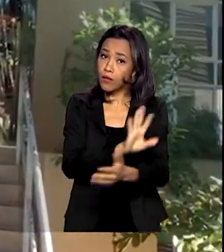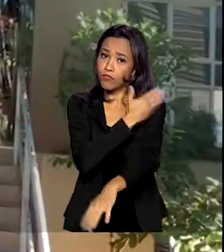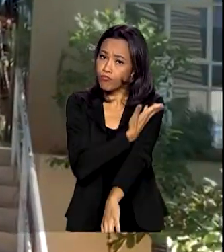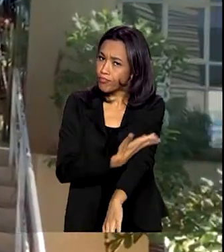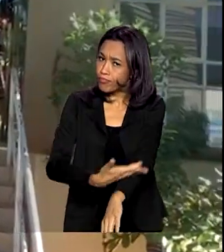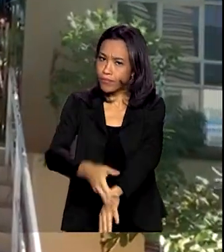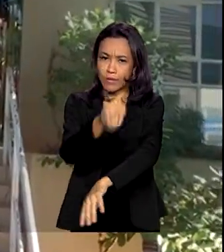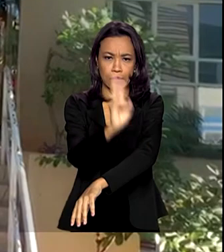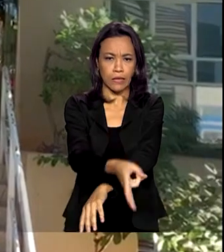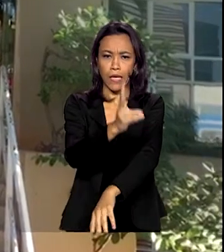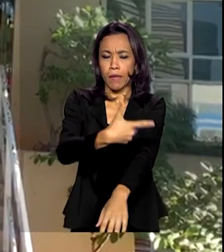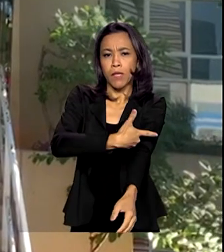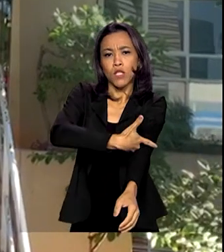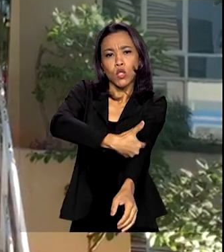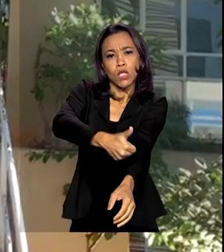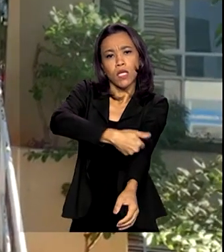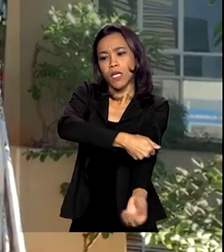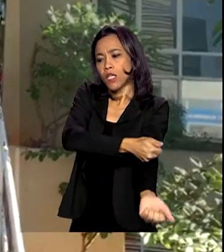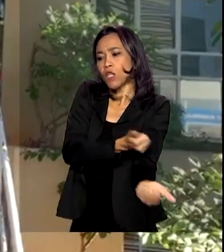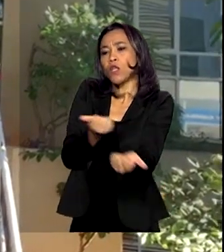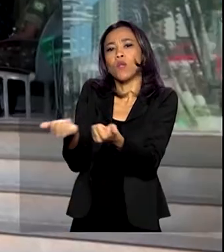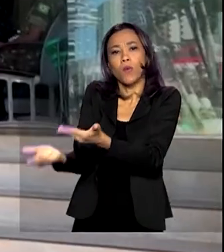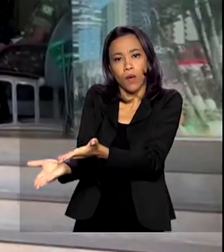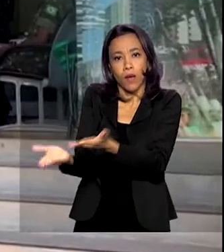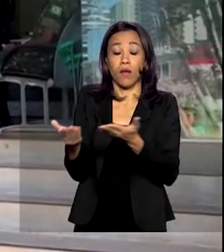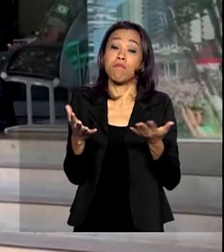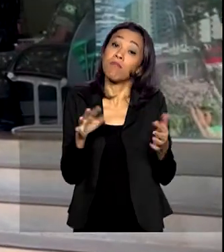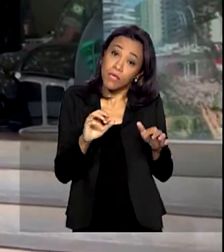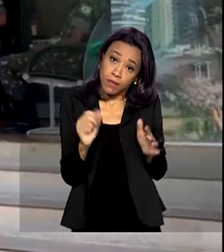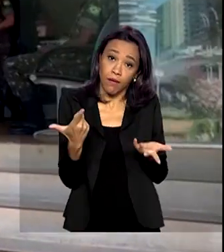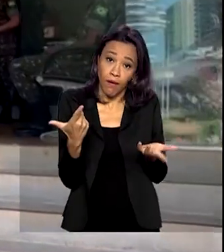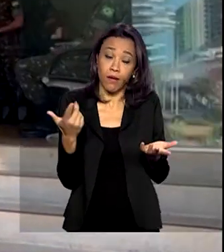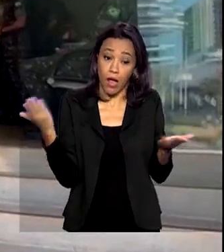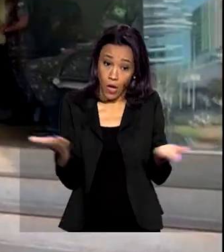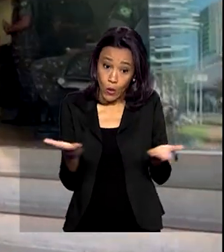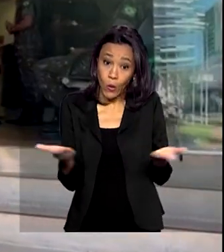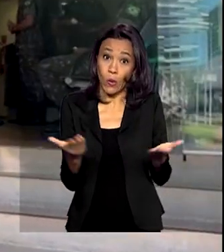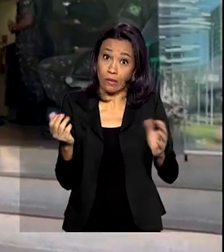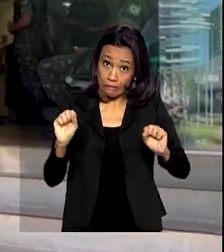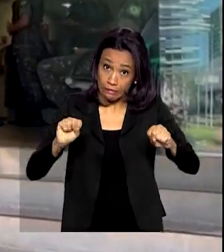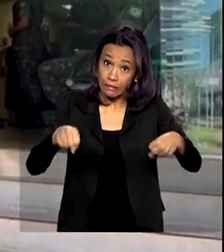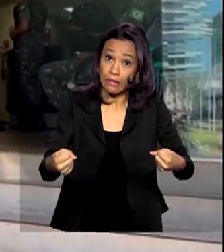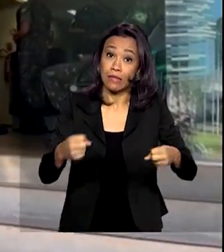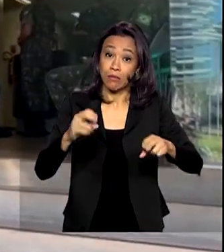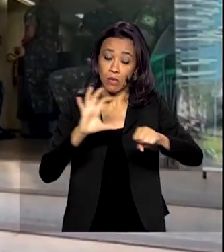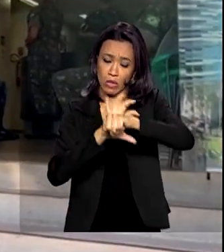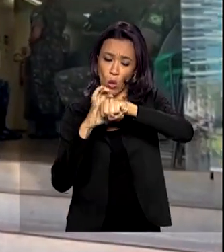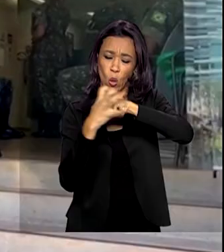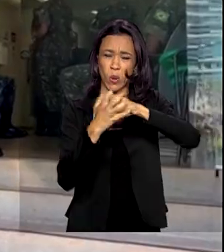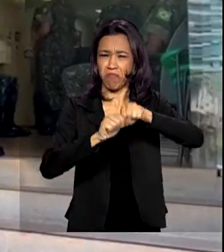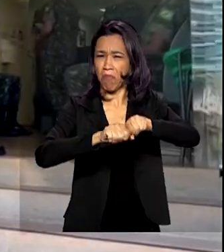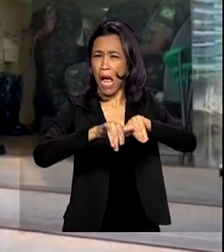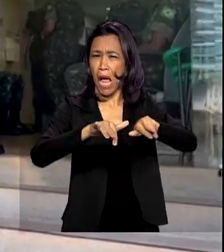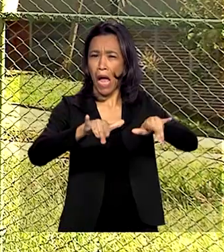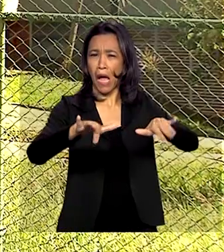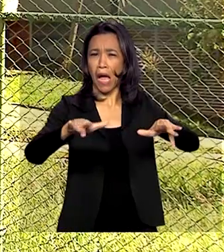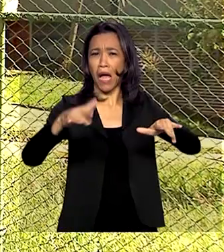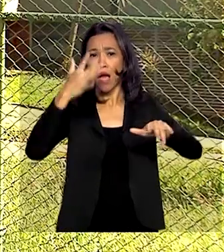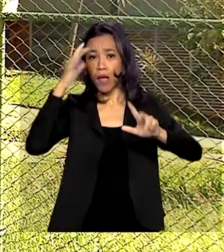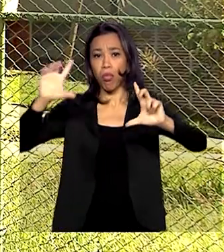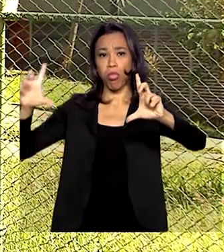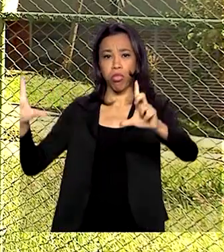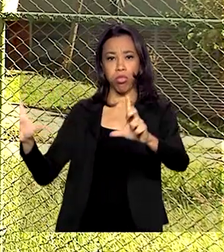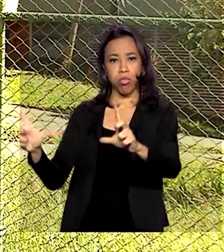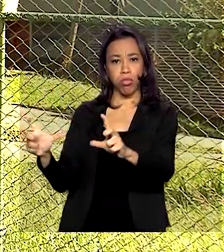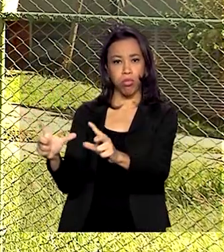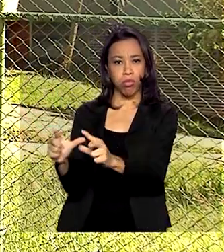de doação de sangue ao longo de todo o ano. Mas agora, claro, foi intensificado por causa da pandemia do novo coronavírus. É que